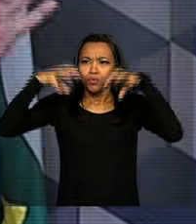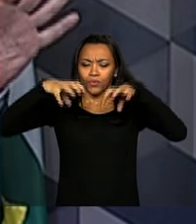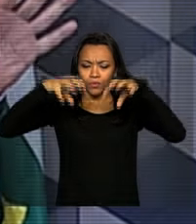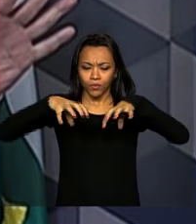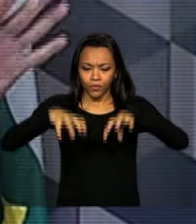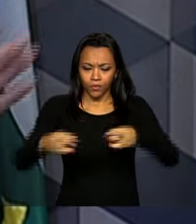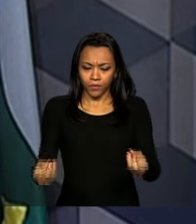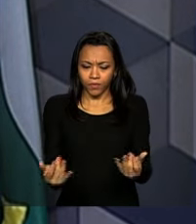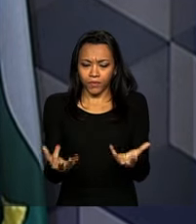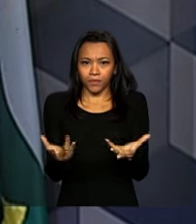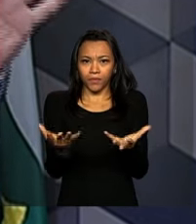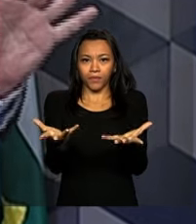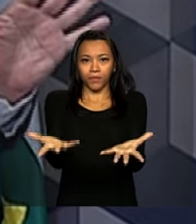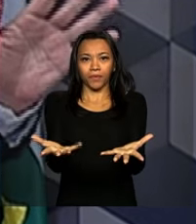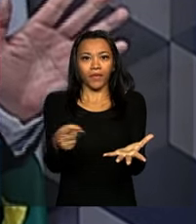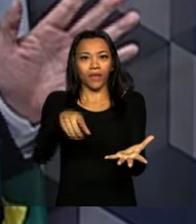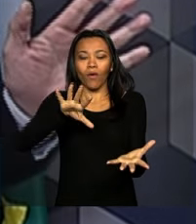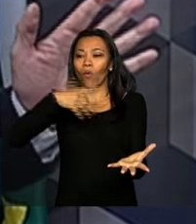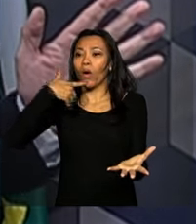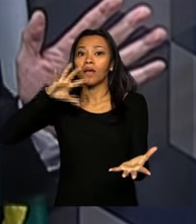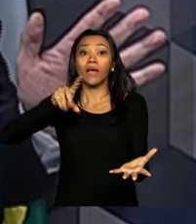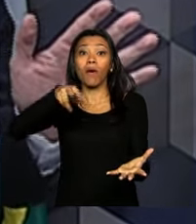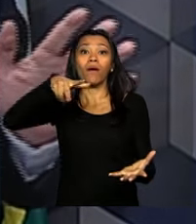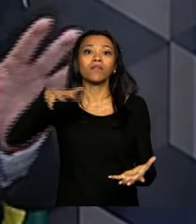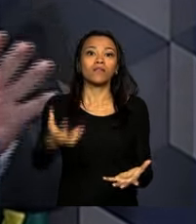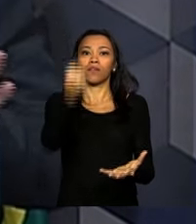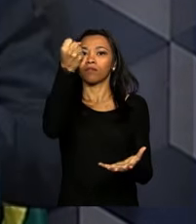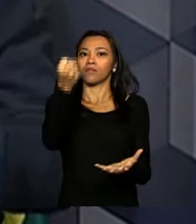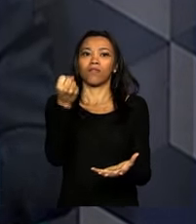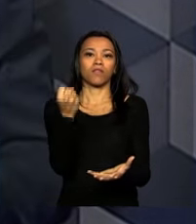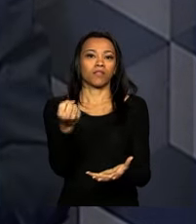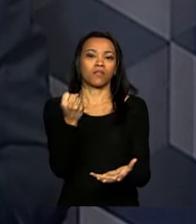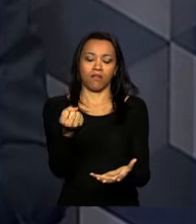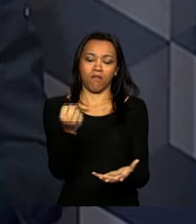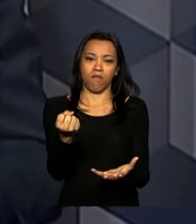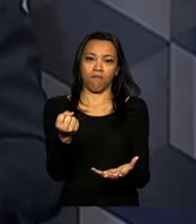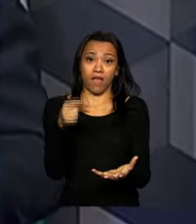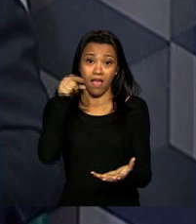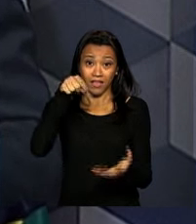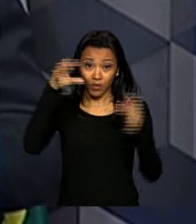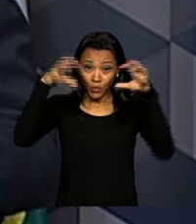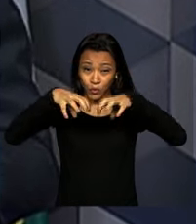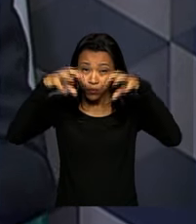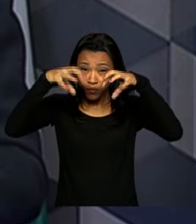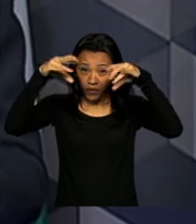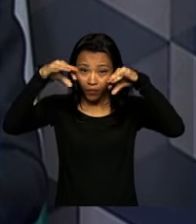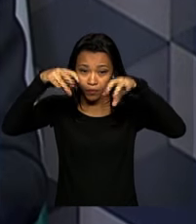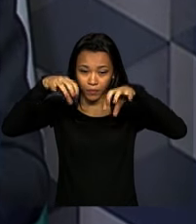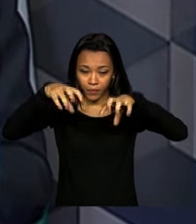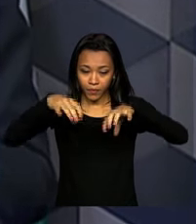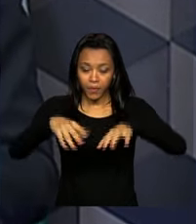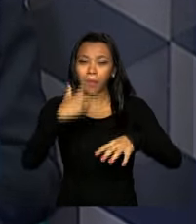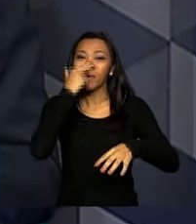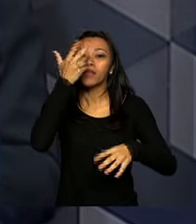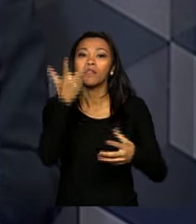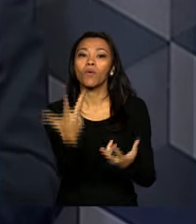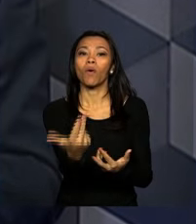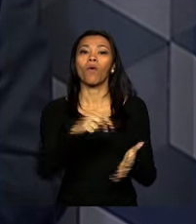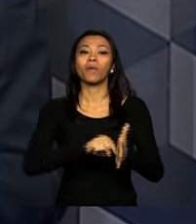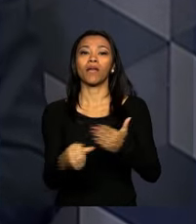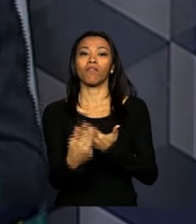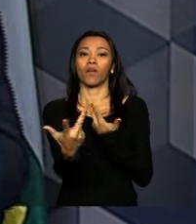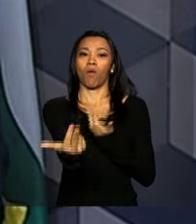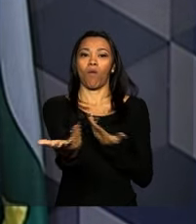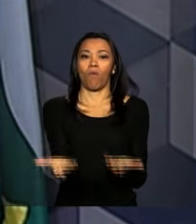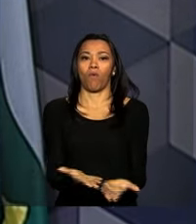como a gente diz lá no campo, a salvação da lavoura. Essa chuvinha parece que está caindo aqui hoje, porque é assim,